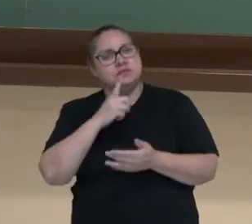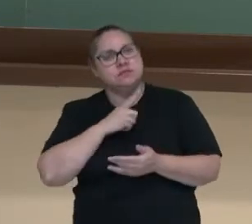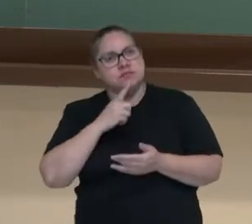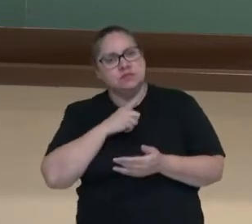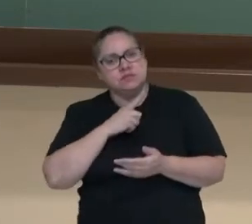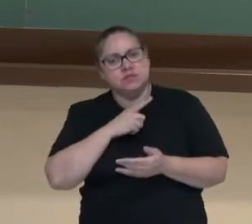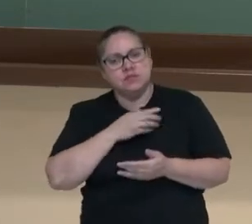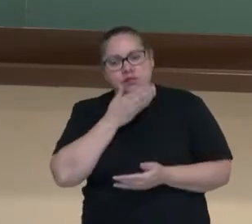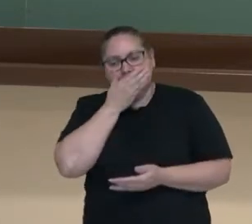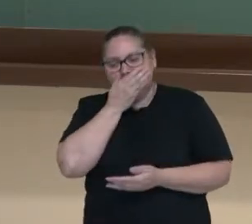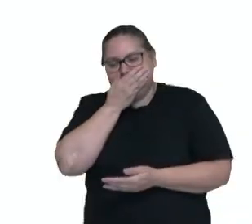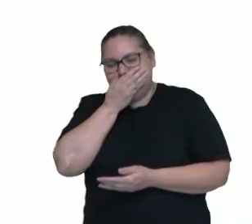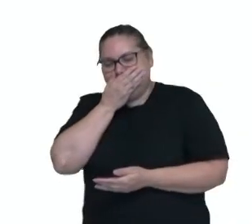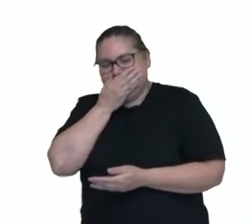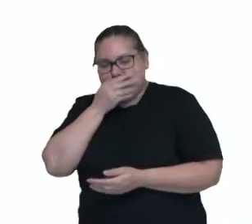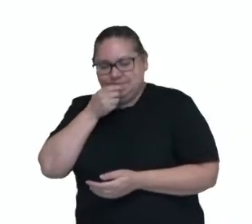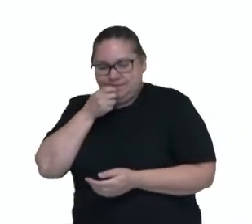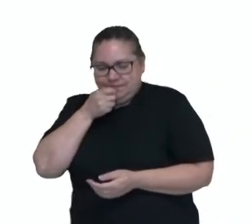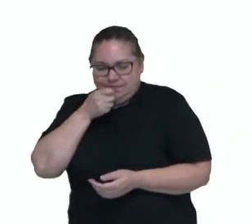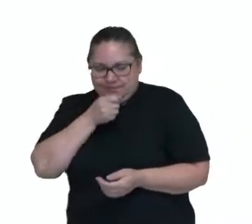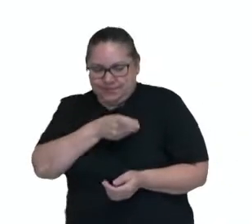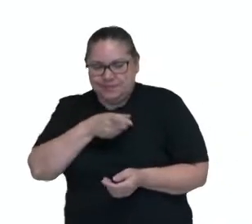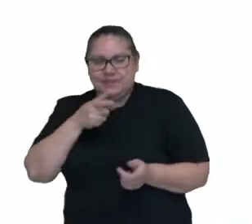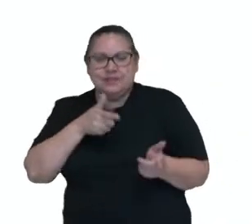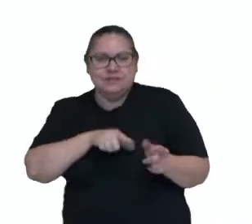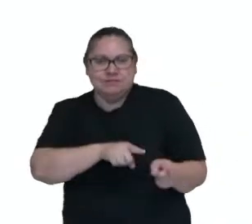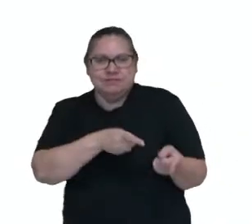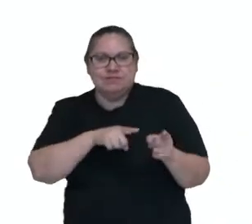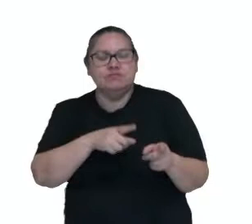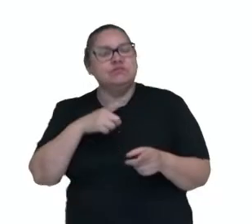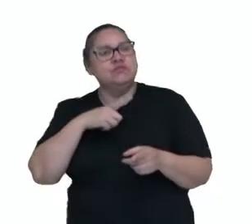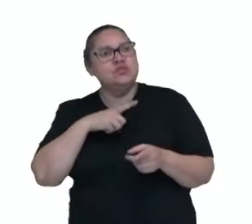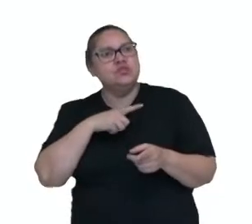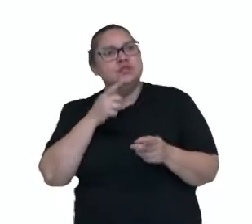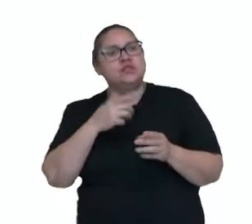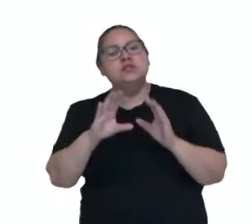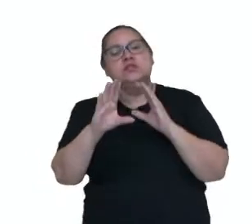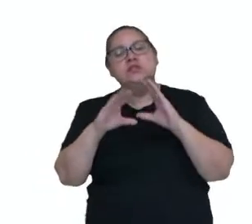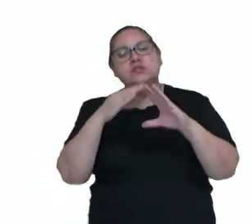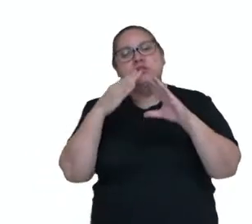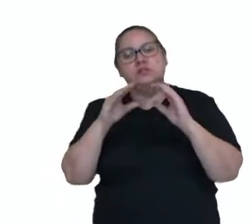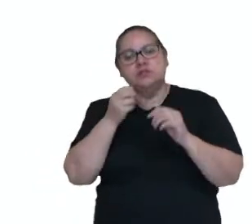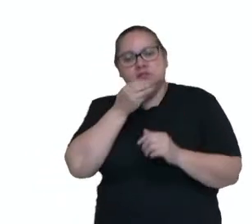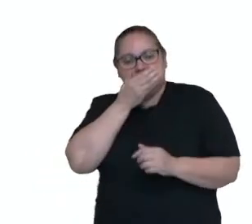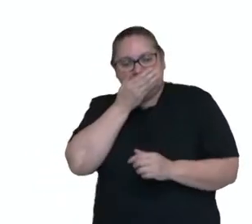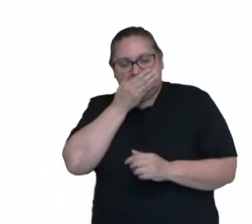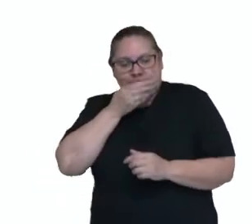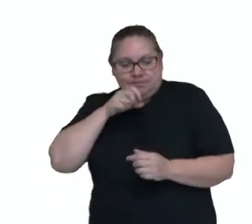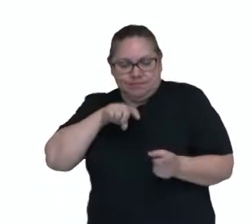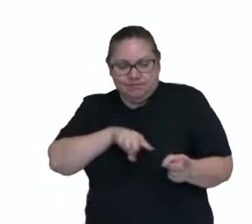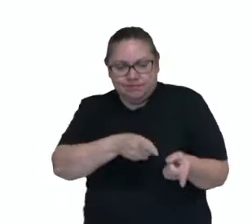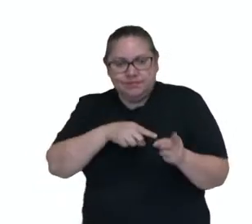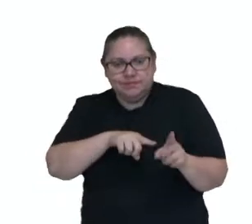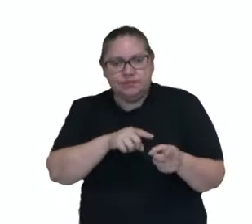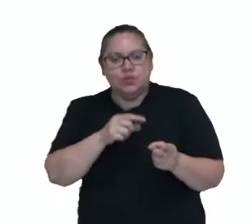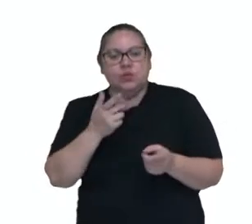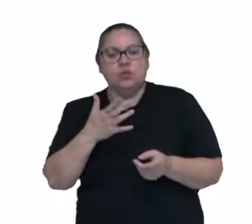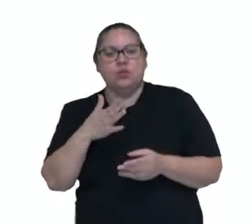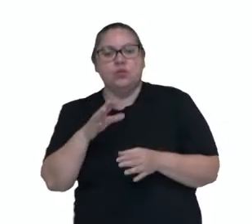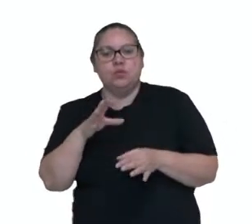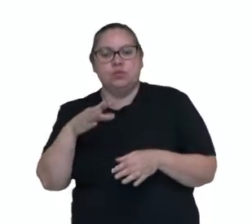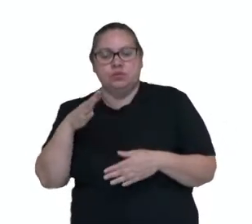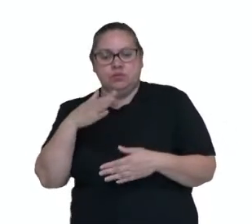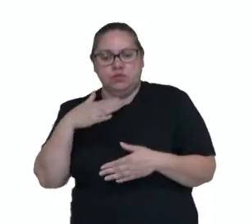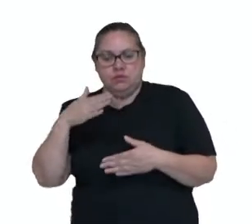do deboche, do escárnio, nós tínhamos então a cantiga do escárnio, onde o eu lírico, ou